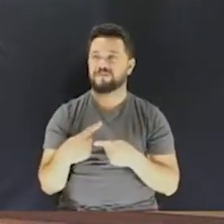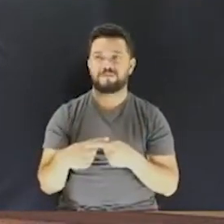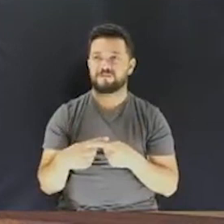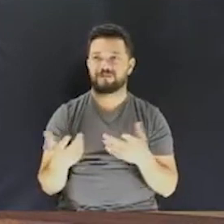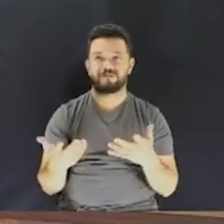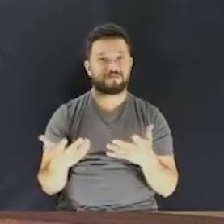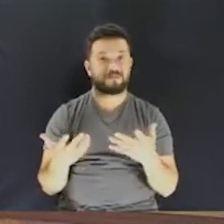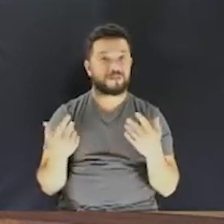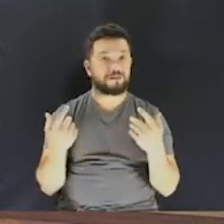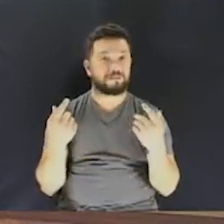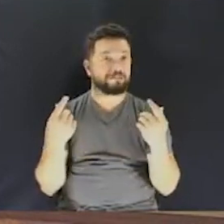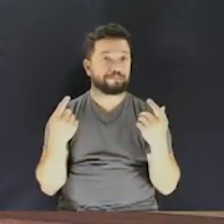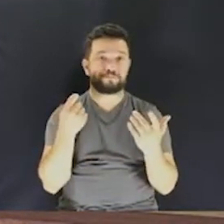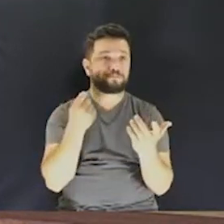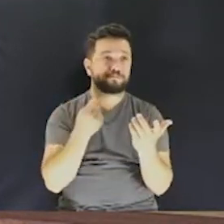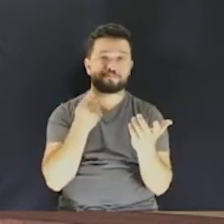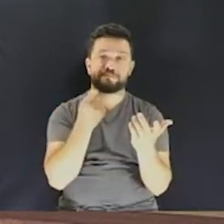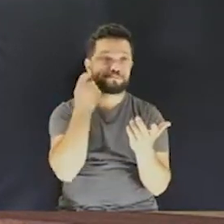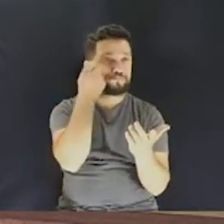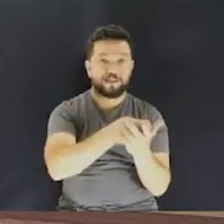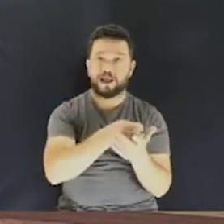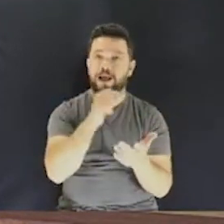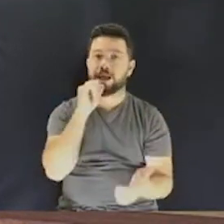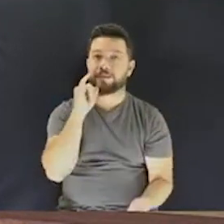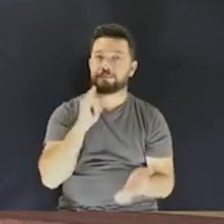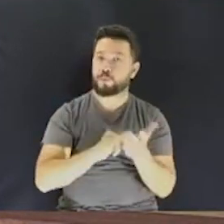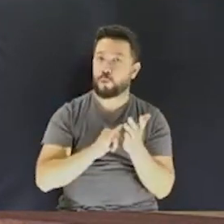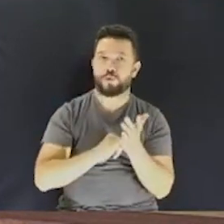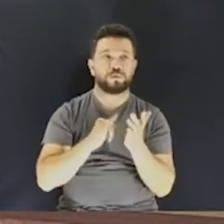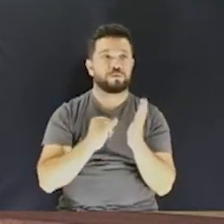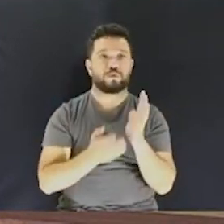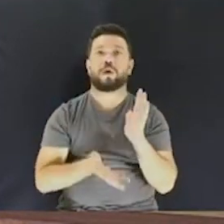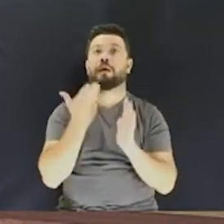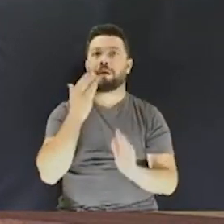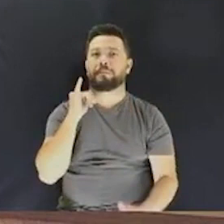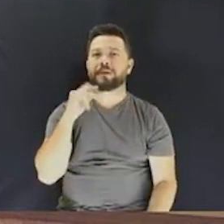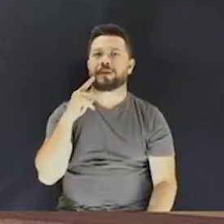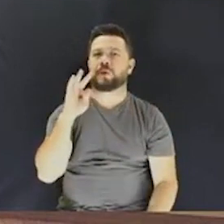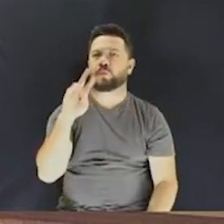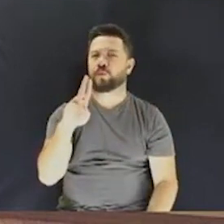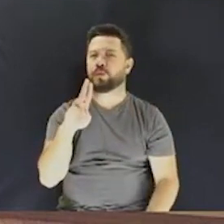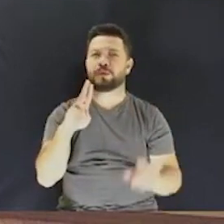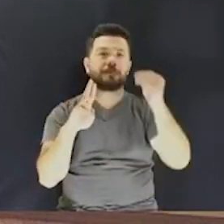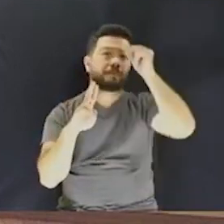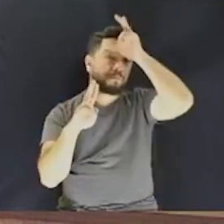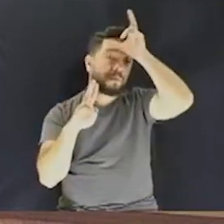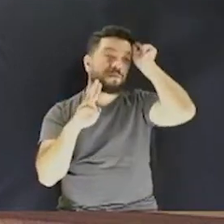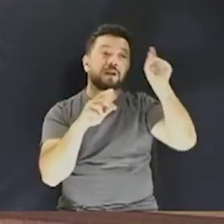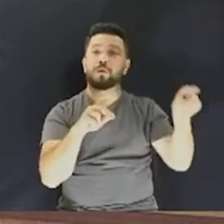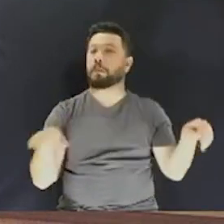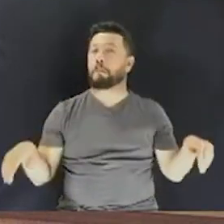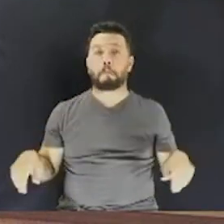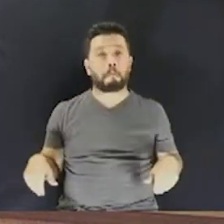pagar tanto imposto sobe IPTU e e ainda as pessoas tê que fazer o serviço que a prefeitura não faz então por favor